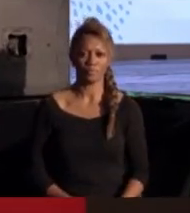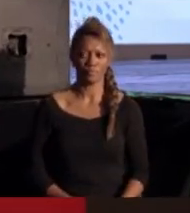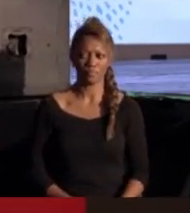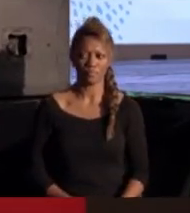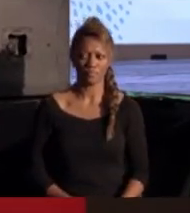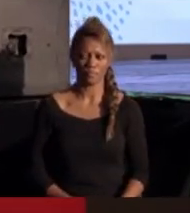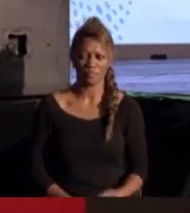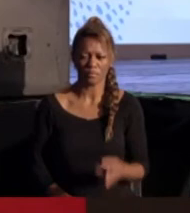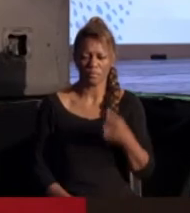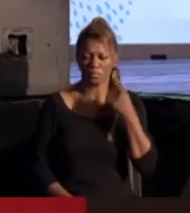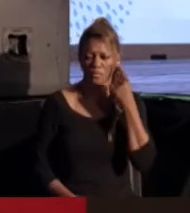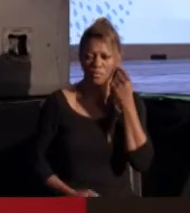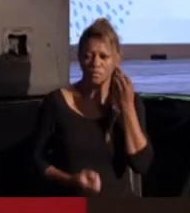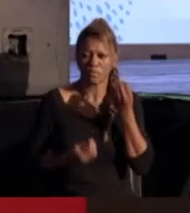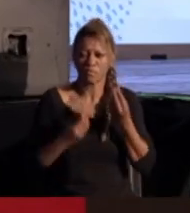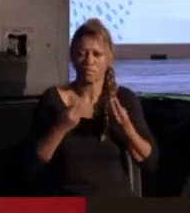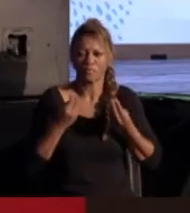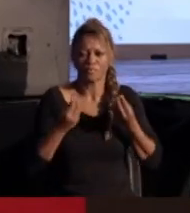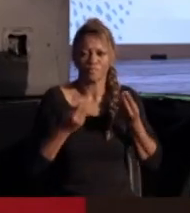eu fiquei...